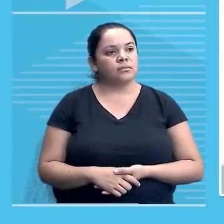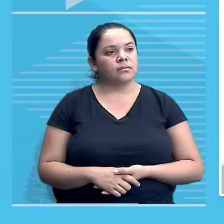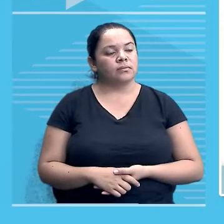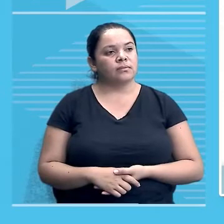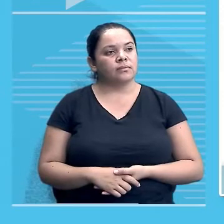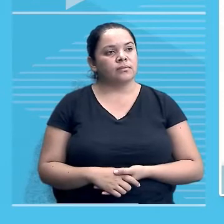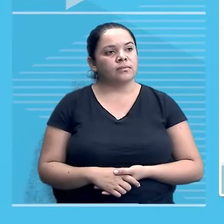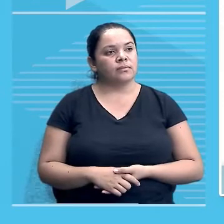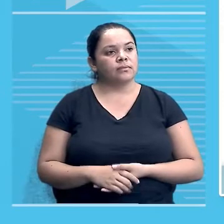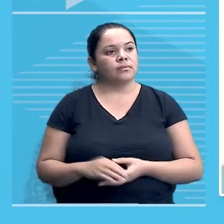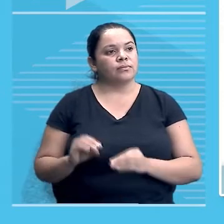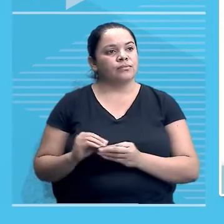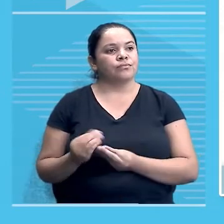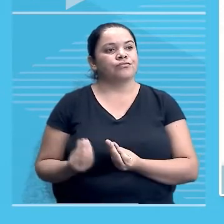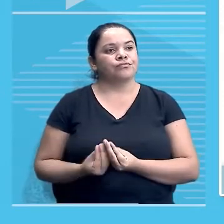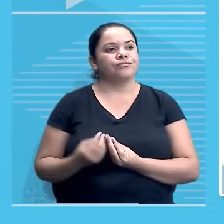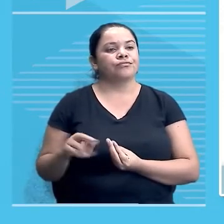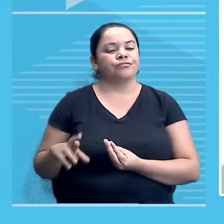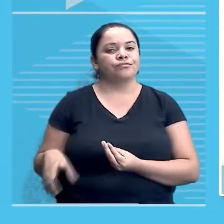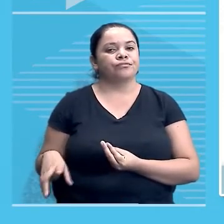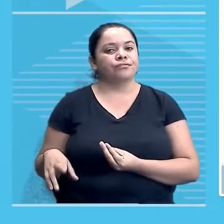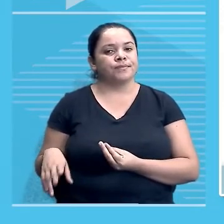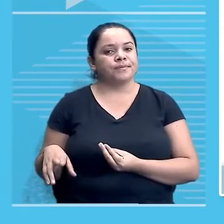E não da substância. Olha só.